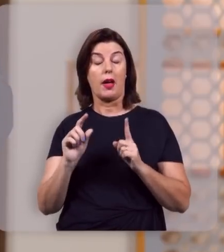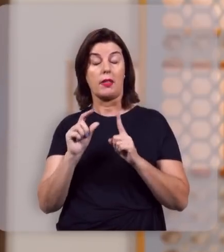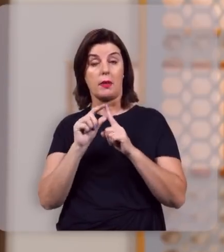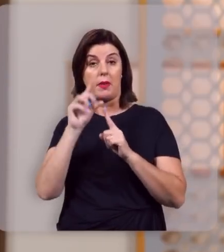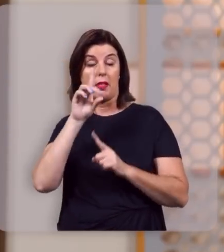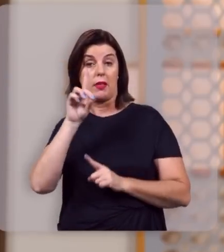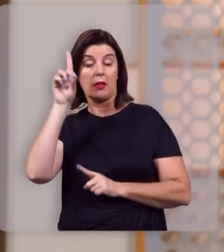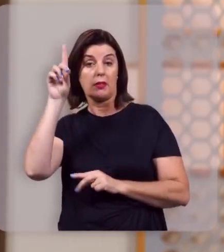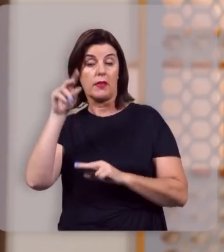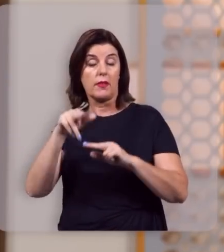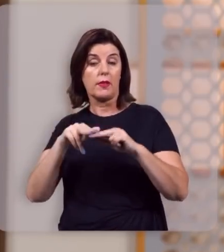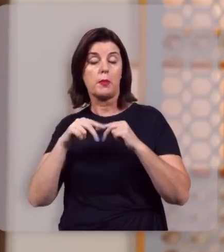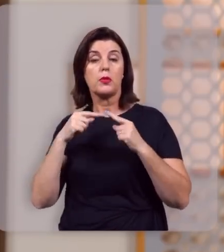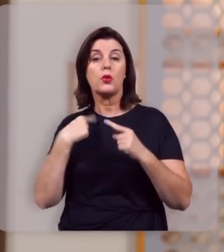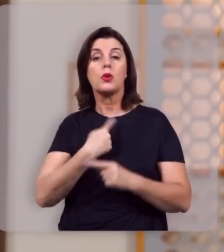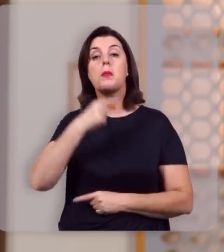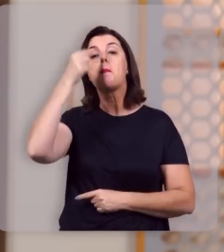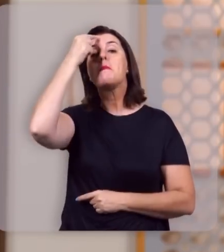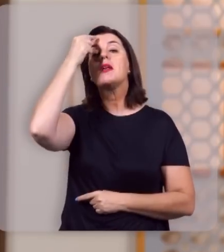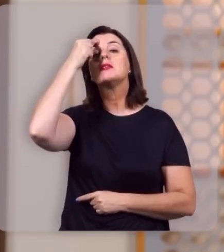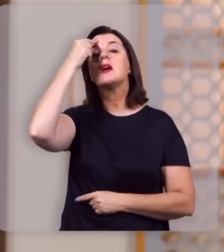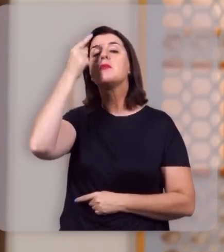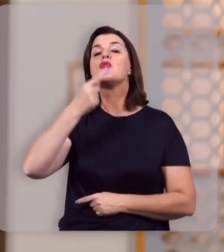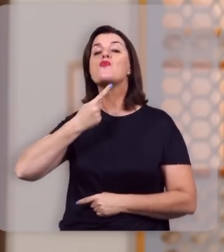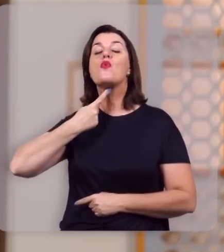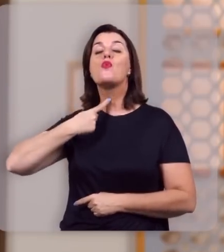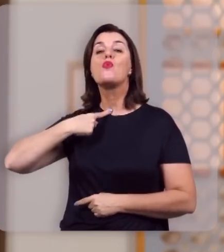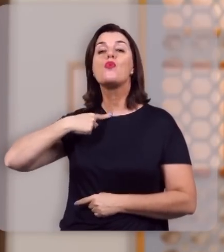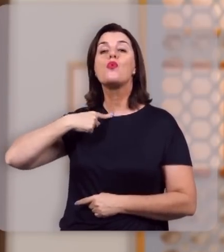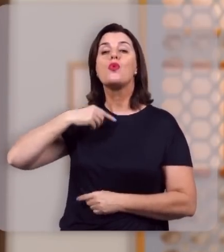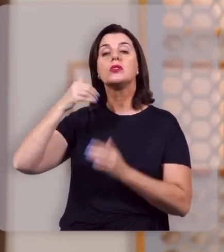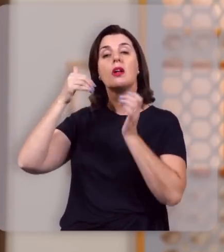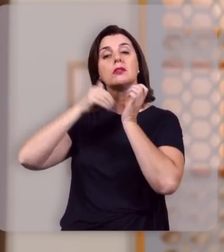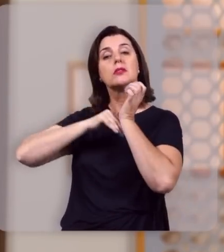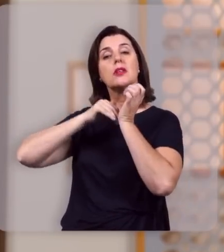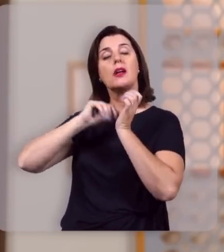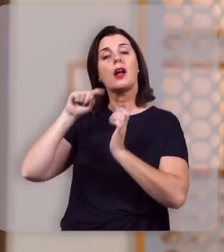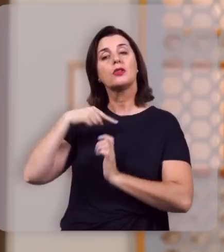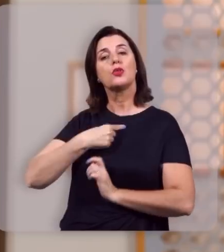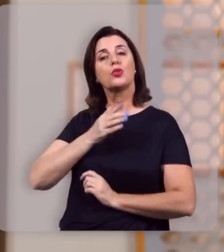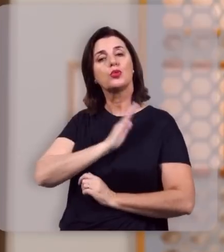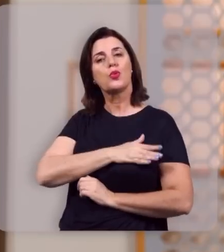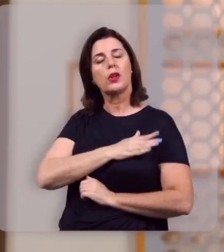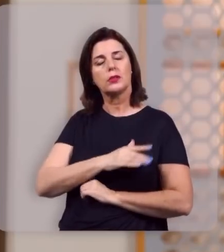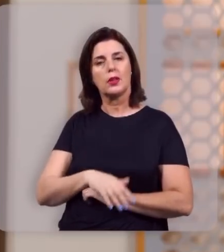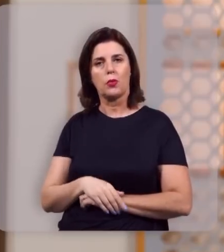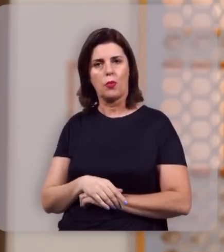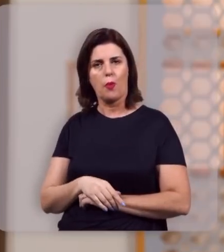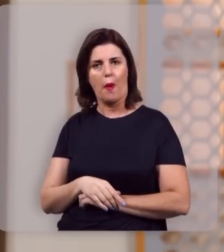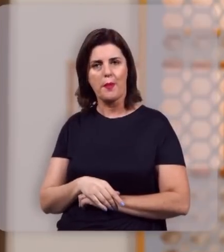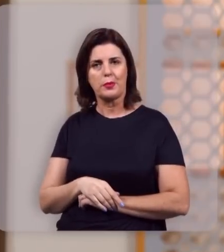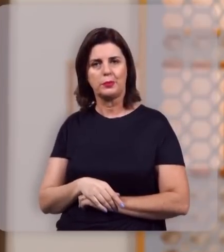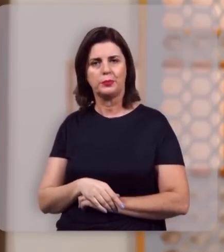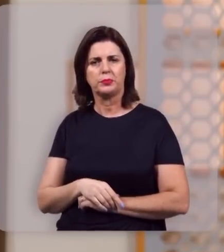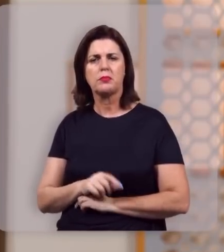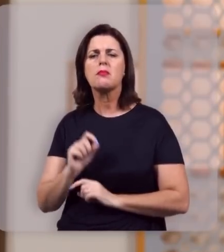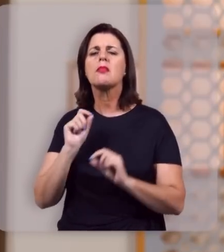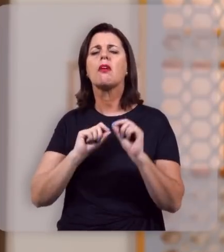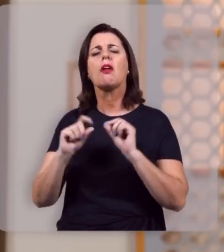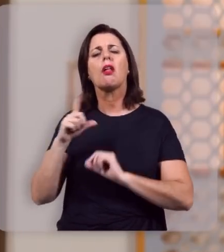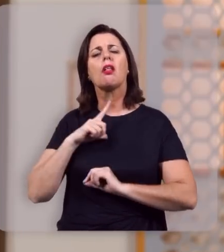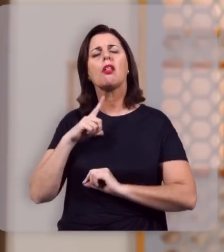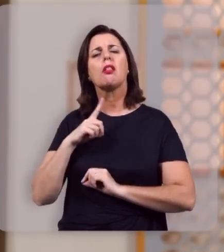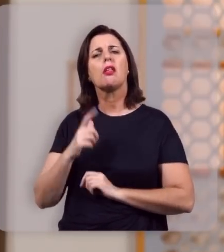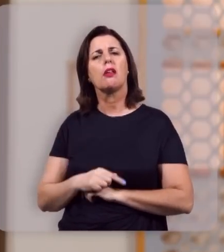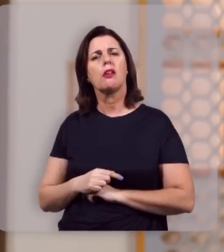julgados pelos nossos pensamentos, pelos desejos secretos do nosso coração. Quem passa por